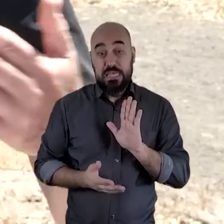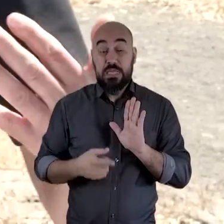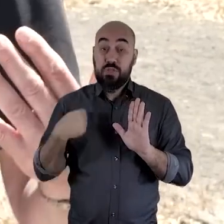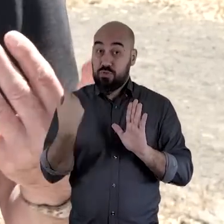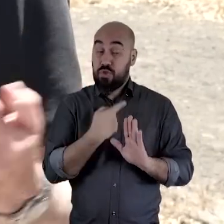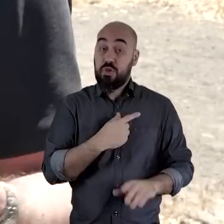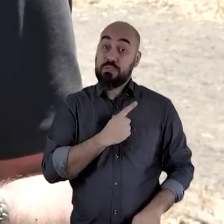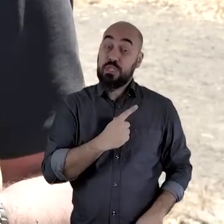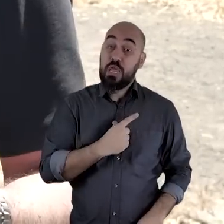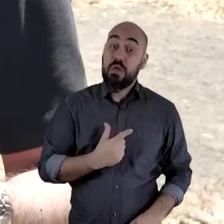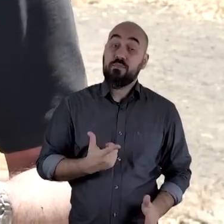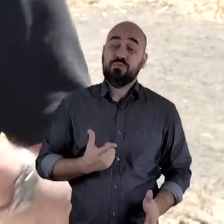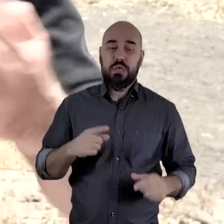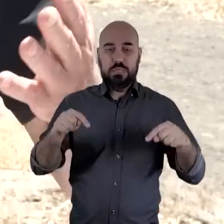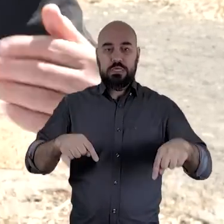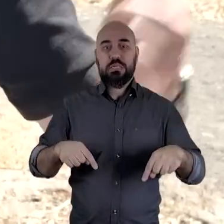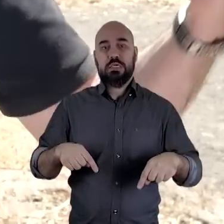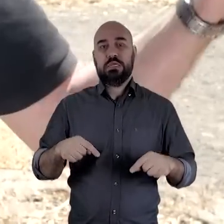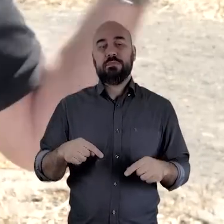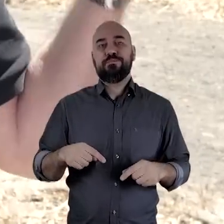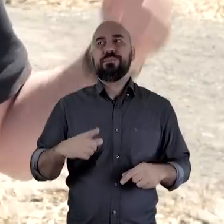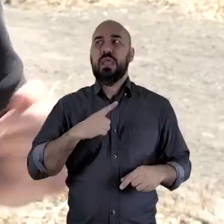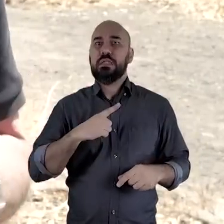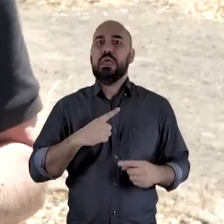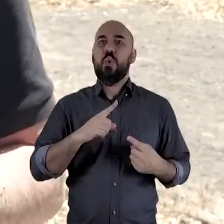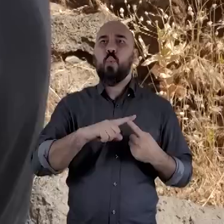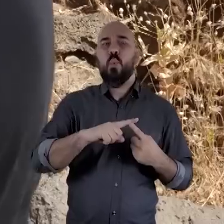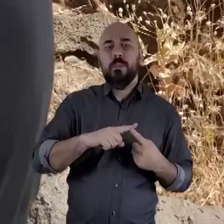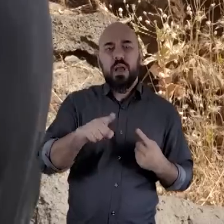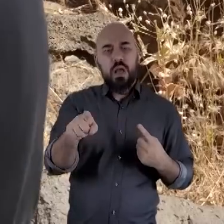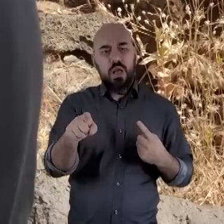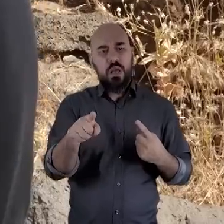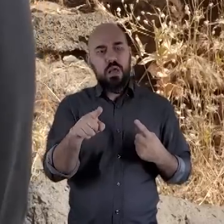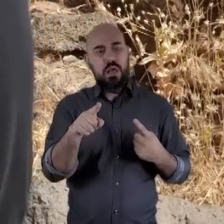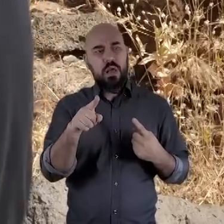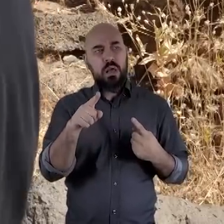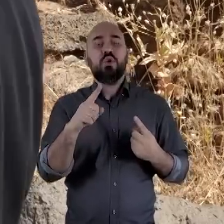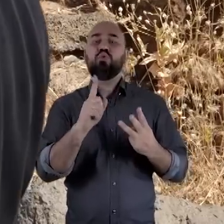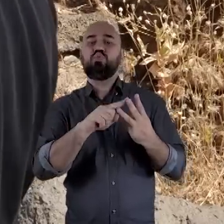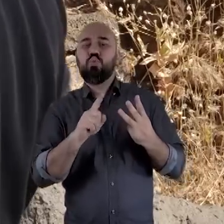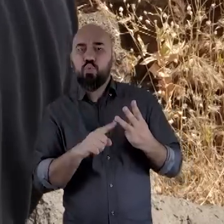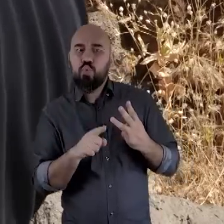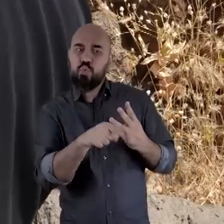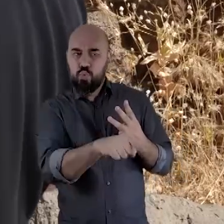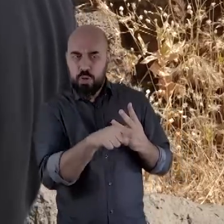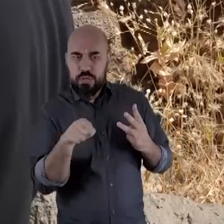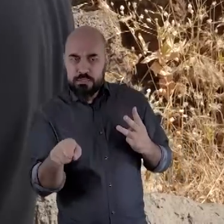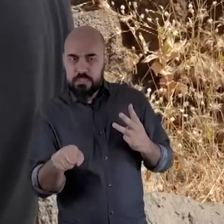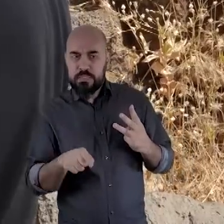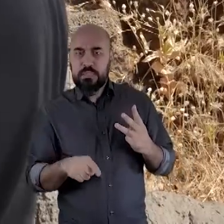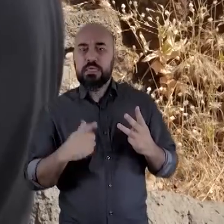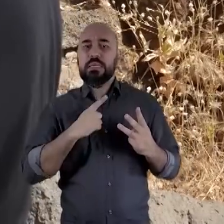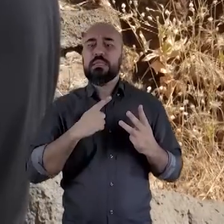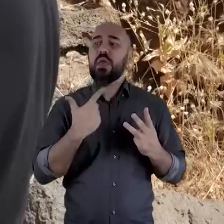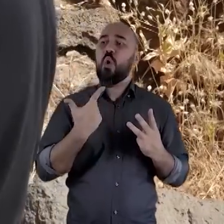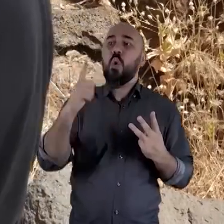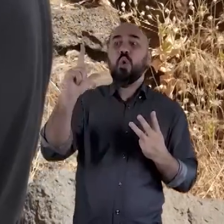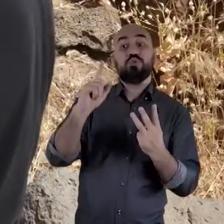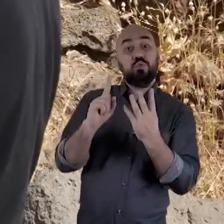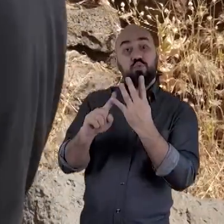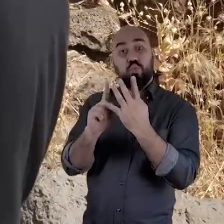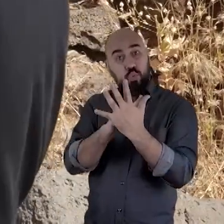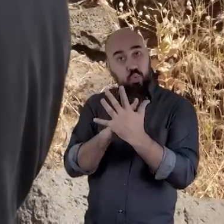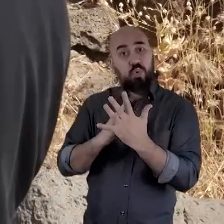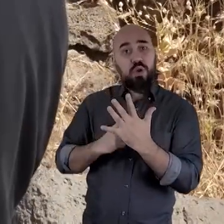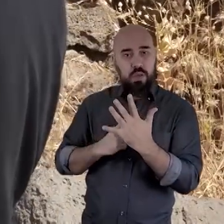Nós temos em Betsaida, temos duas aqui e ainda mais outras